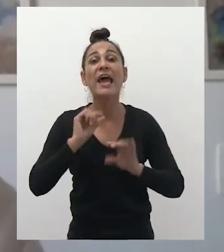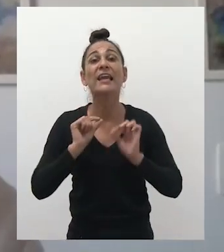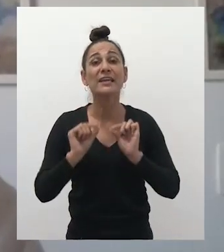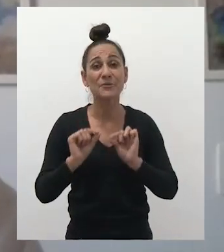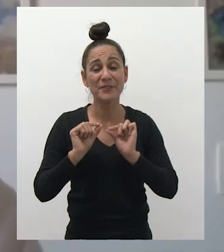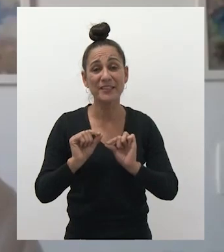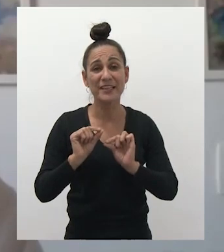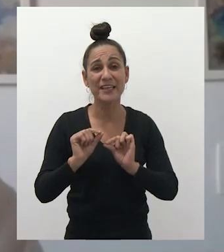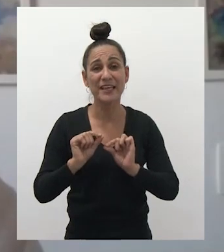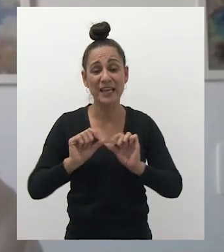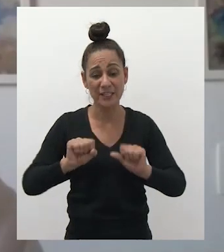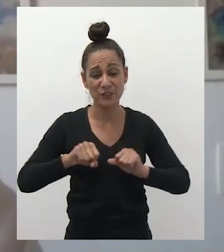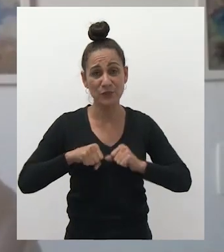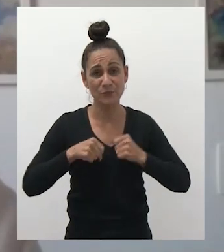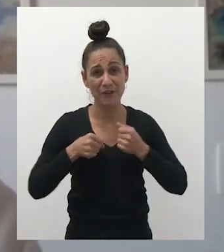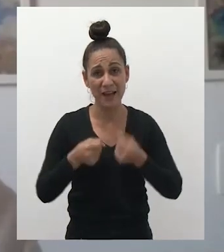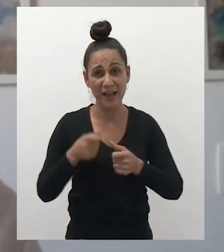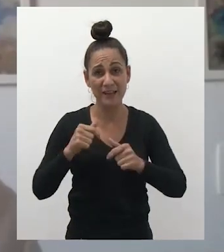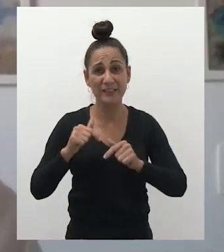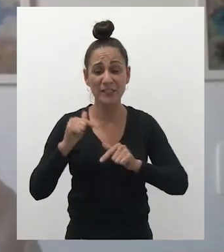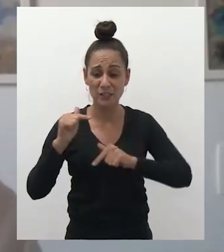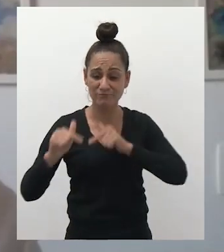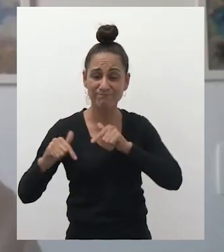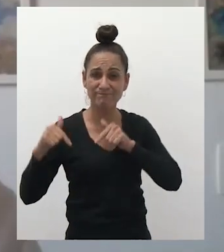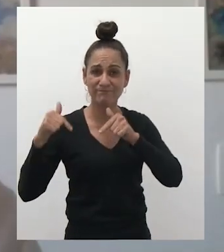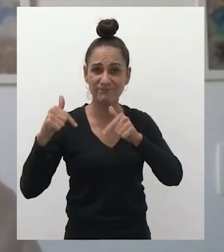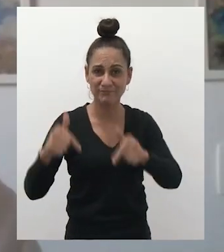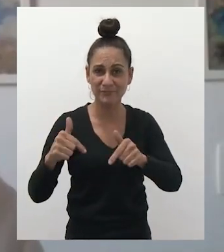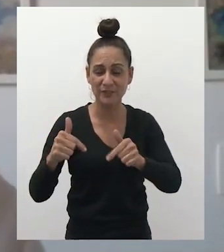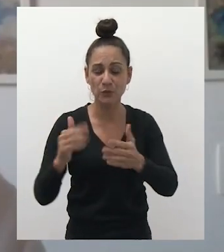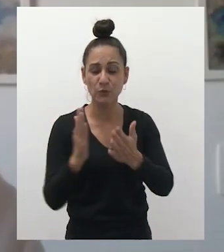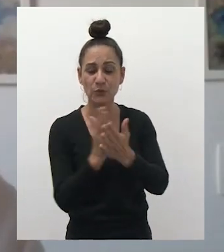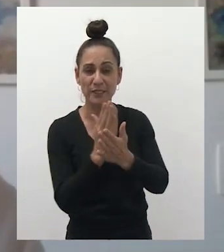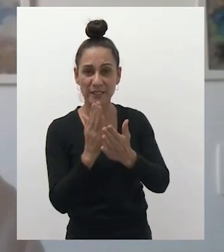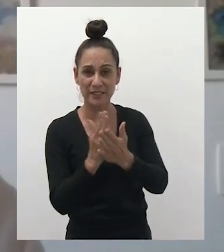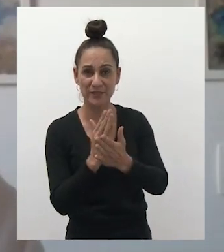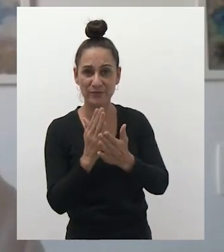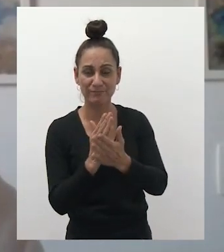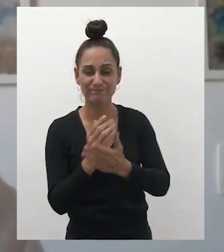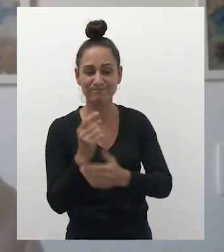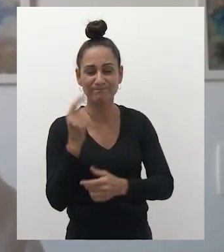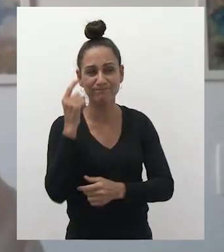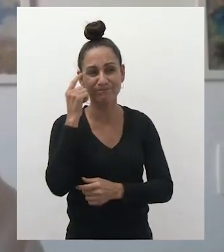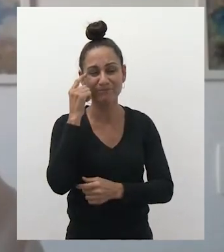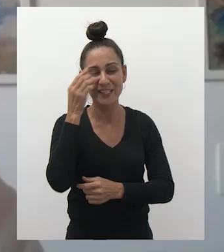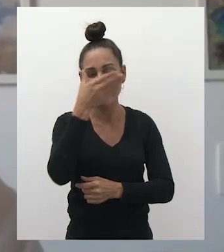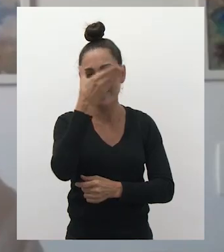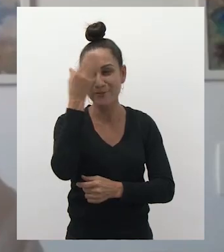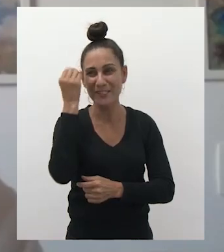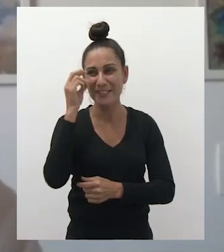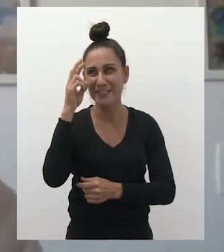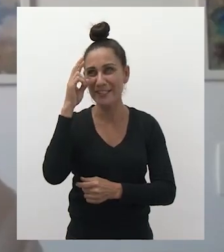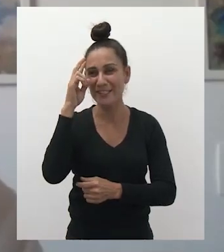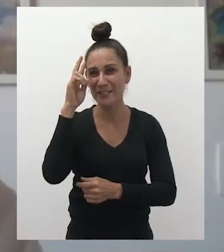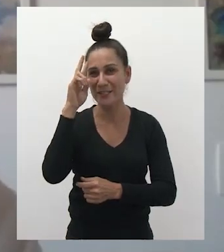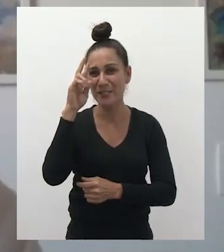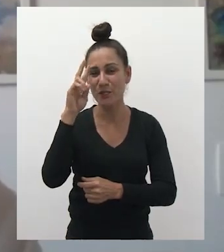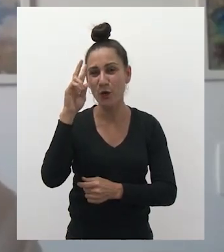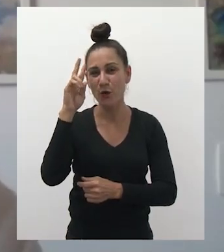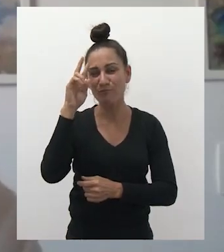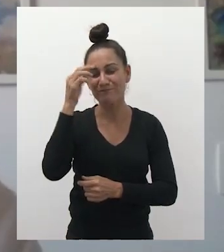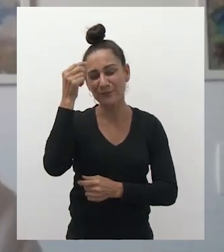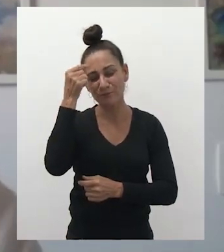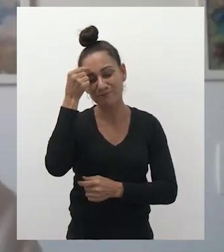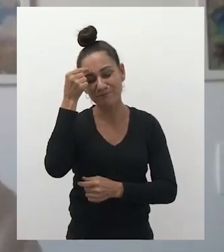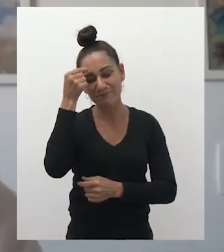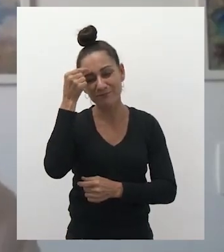trabalhada por Émile Durkheim, no livro... Ai, meu Deus, agora está me fugindo o nome, mas é um livro dele em que ele